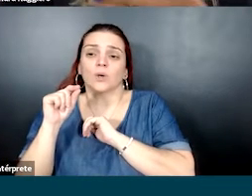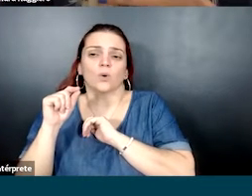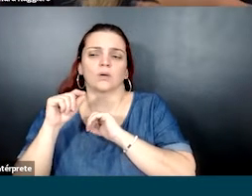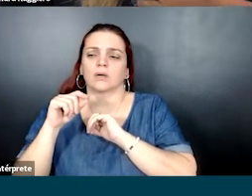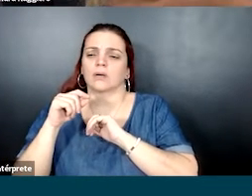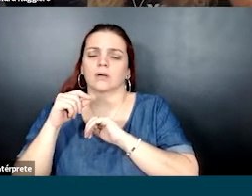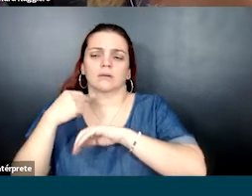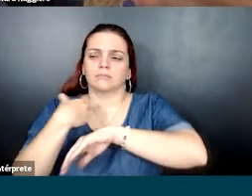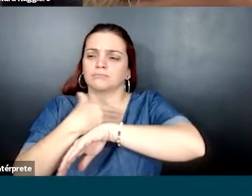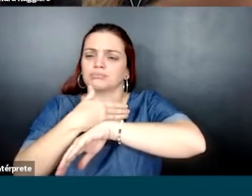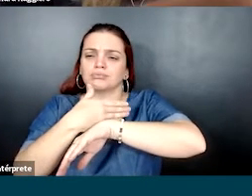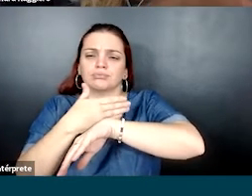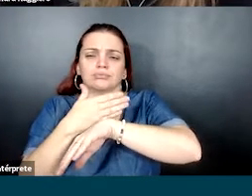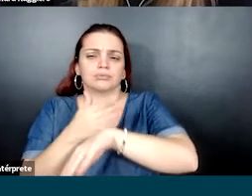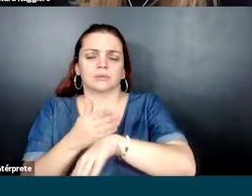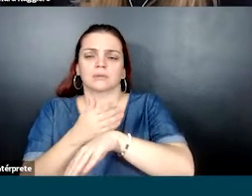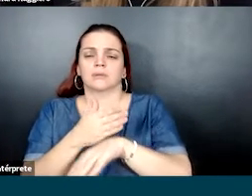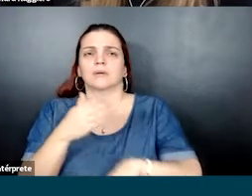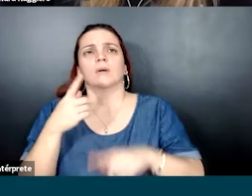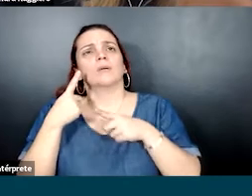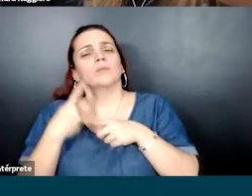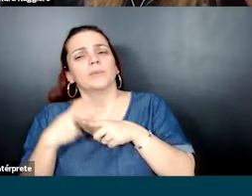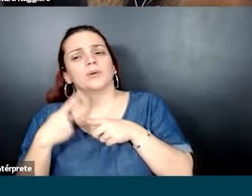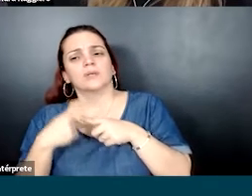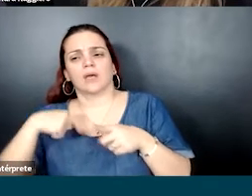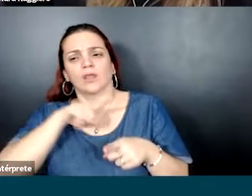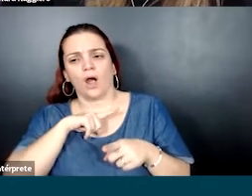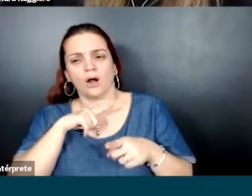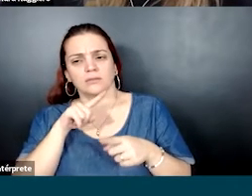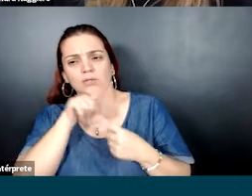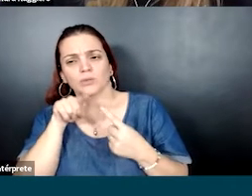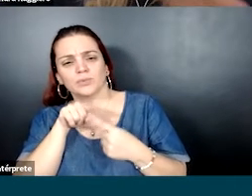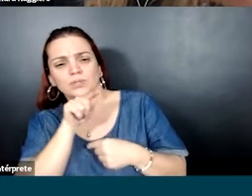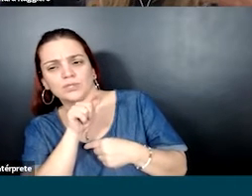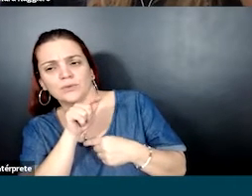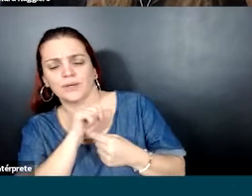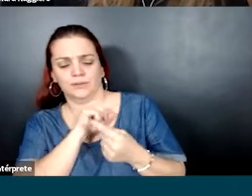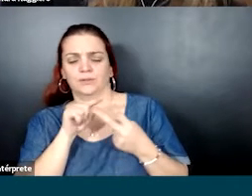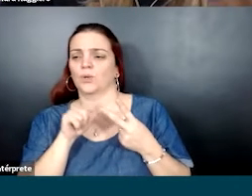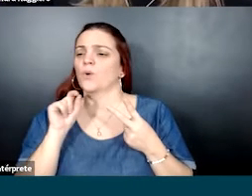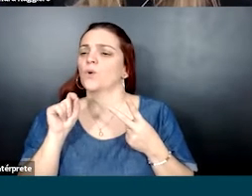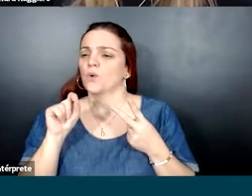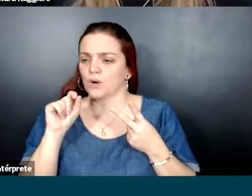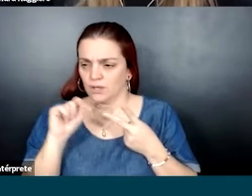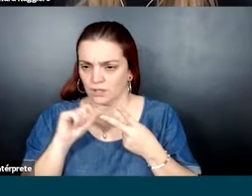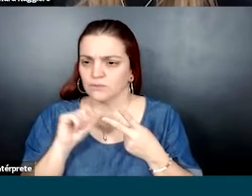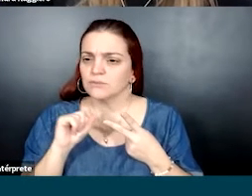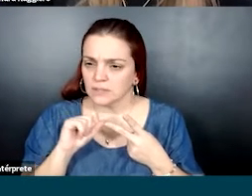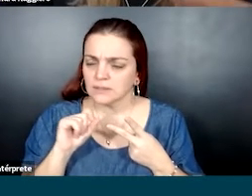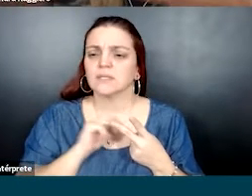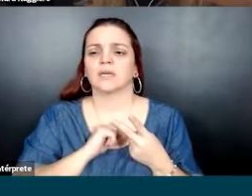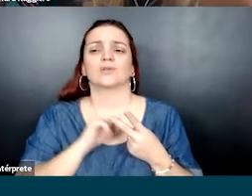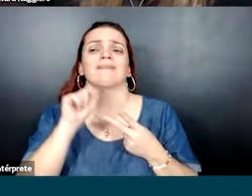momento, se faça, né, aquela reflexão do porquê nós estamos aqui, porque o que estamos